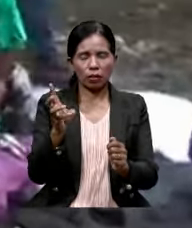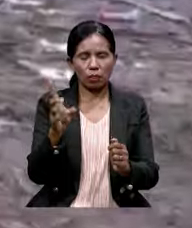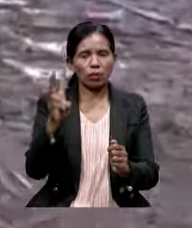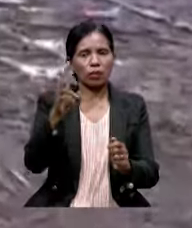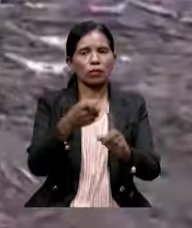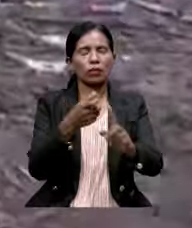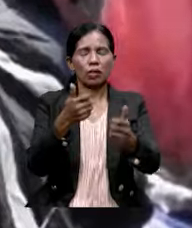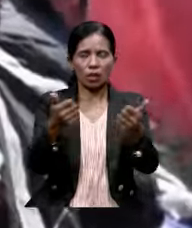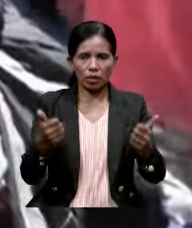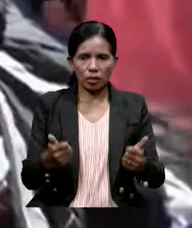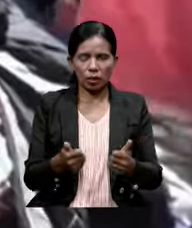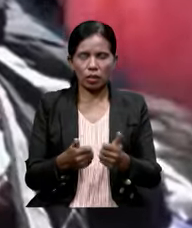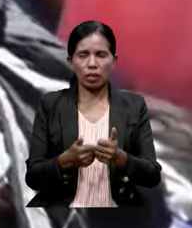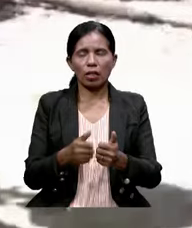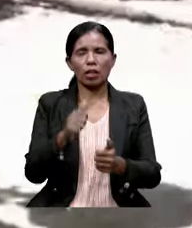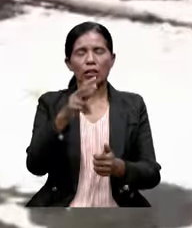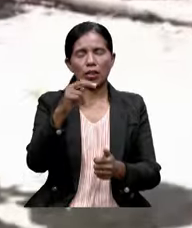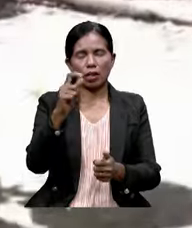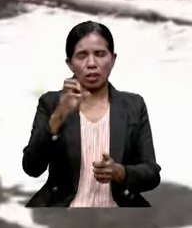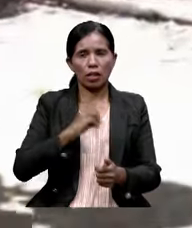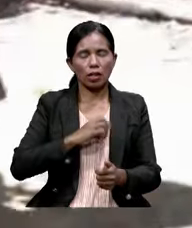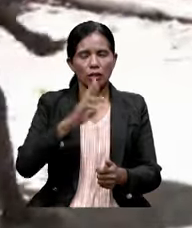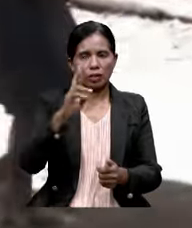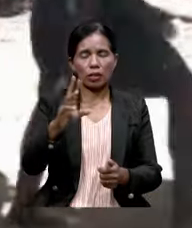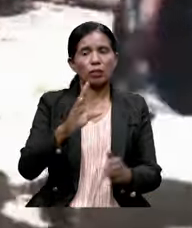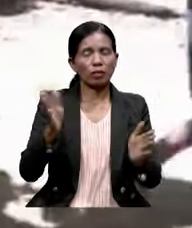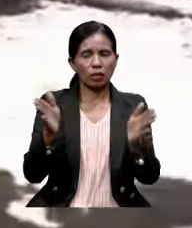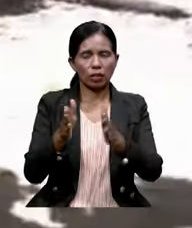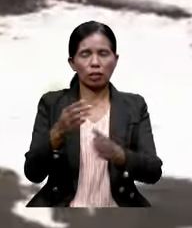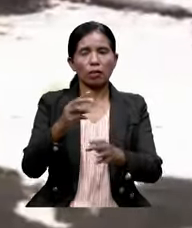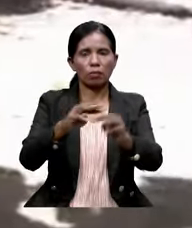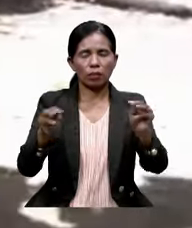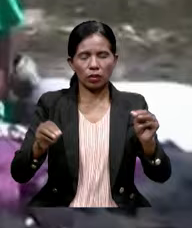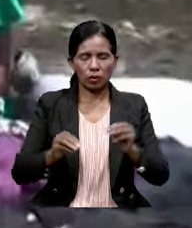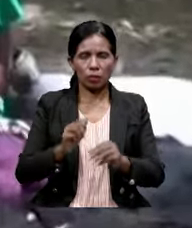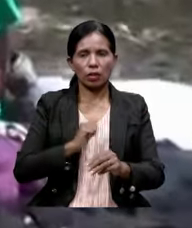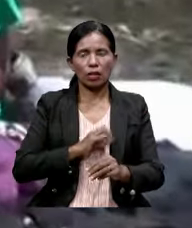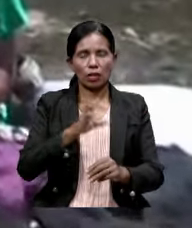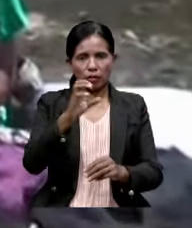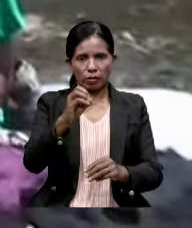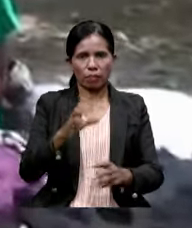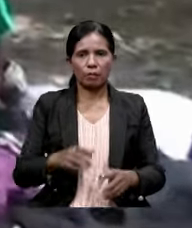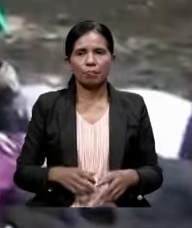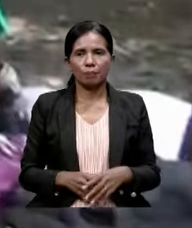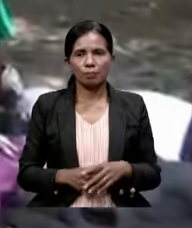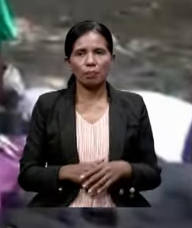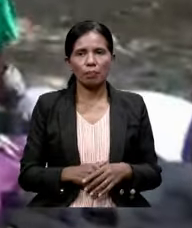aldeia Ainarukik, suku foho Ailiko, posto administrativo hatudu, municipio Ainaru. Clementina Fátima, GMN.